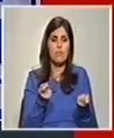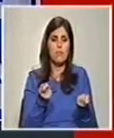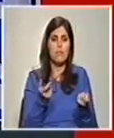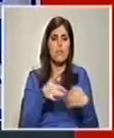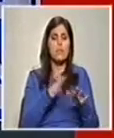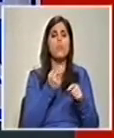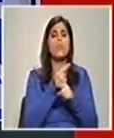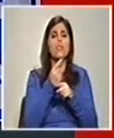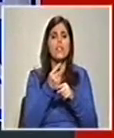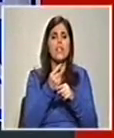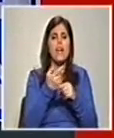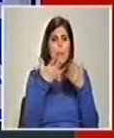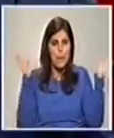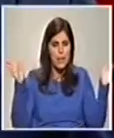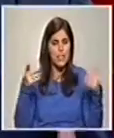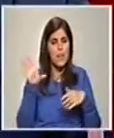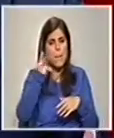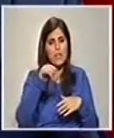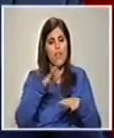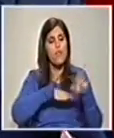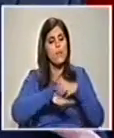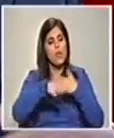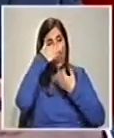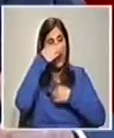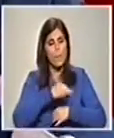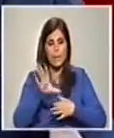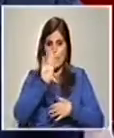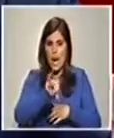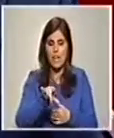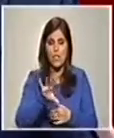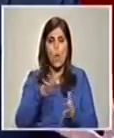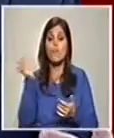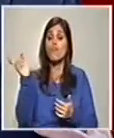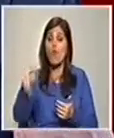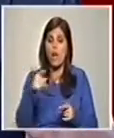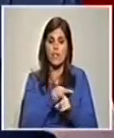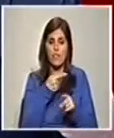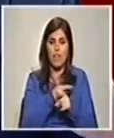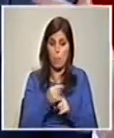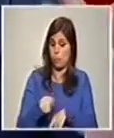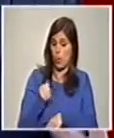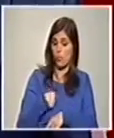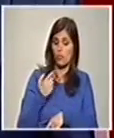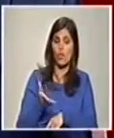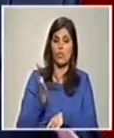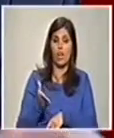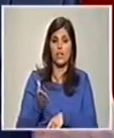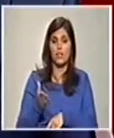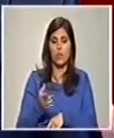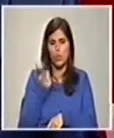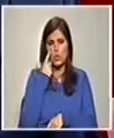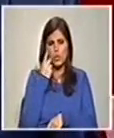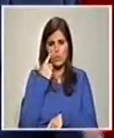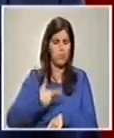isso? Porque têm uma formação mais completa, quando surgem nesta atividade já tiveram eles próprios